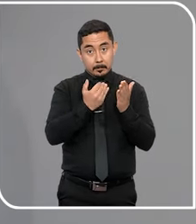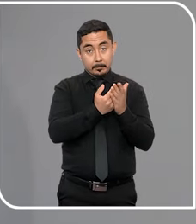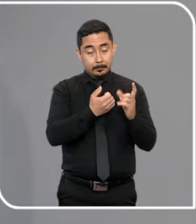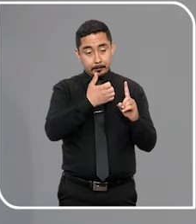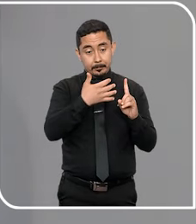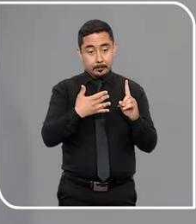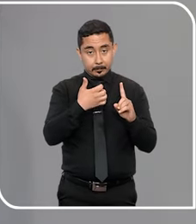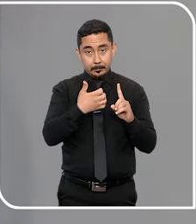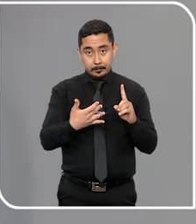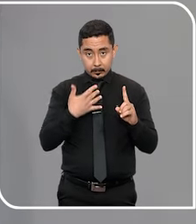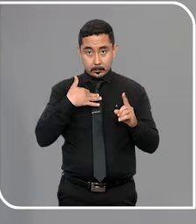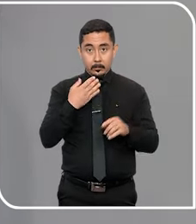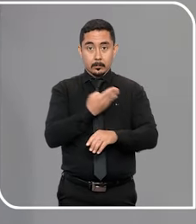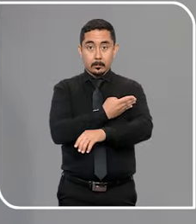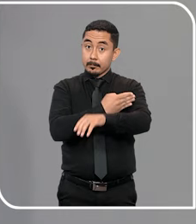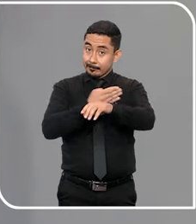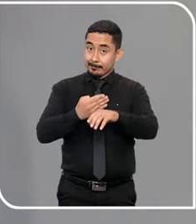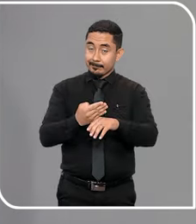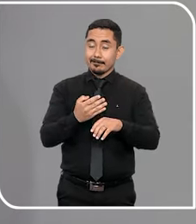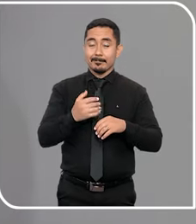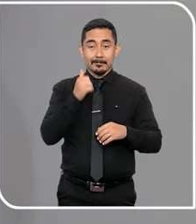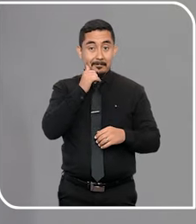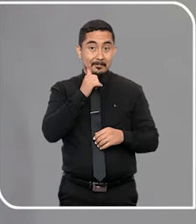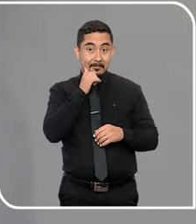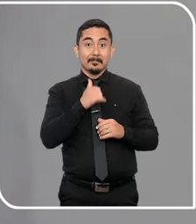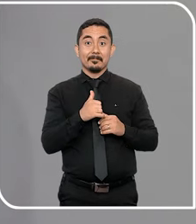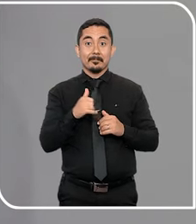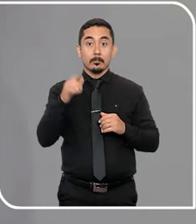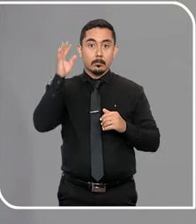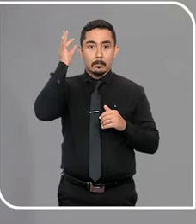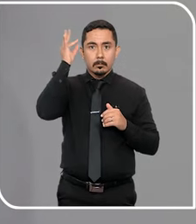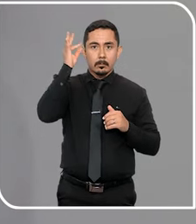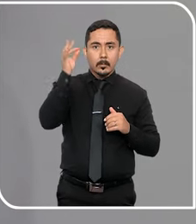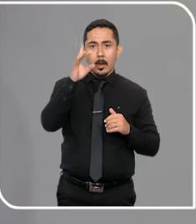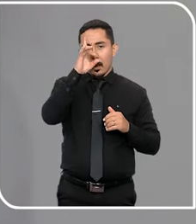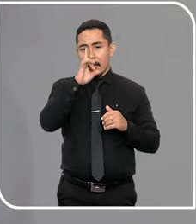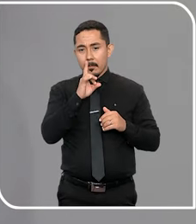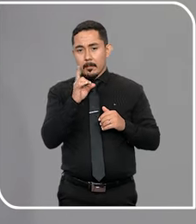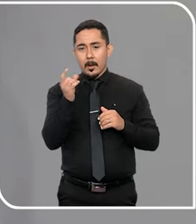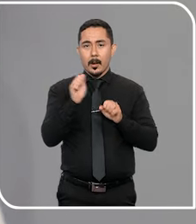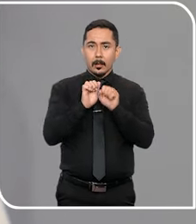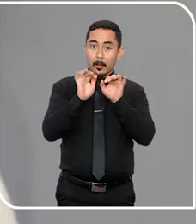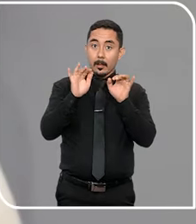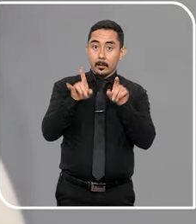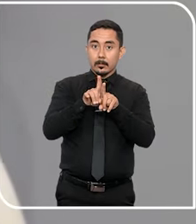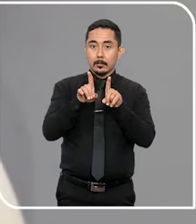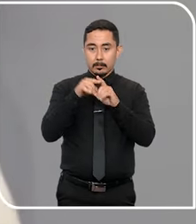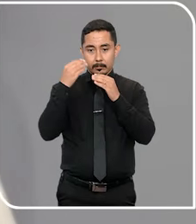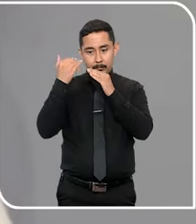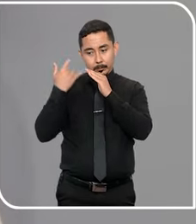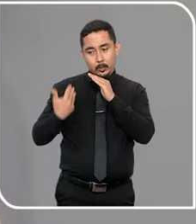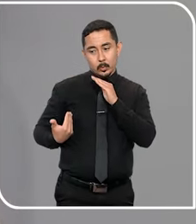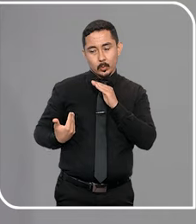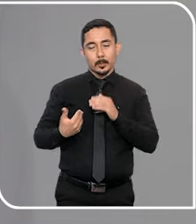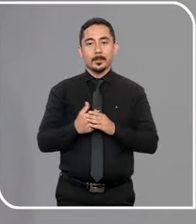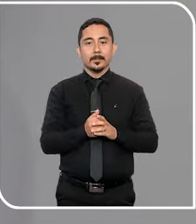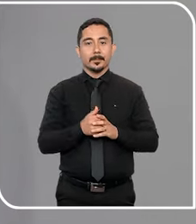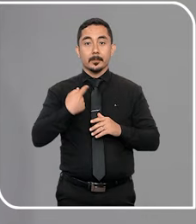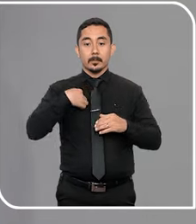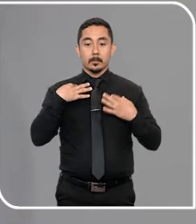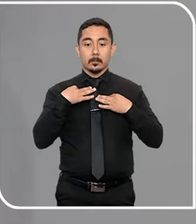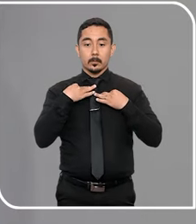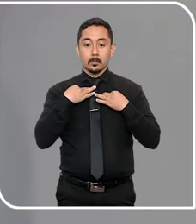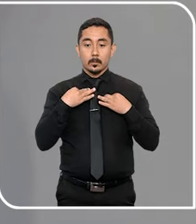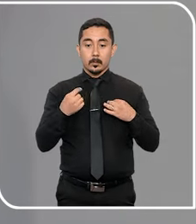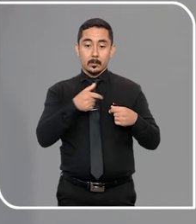autodescrição né Eu sou a mulher branca ten um cabelo castanho claro comprido e tô usando